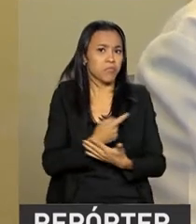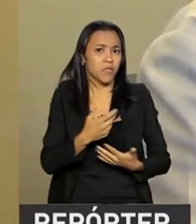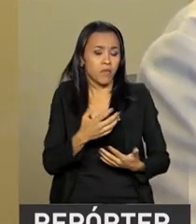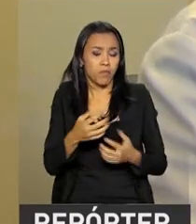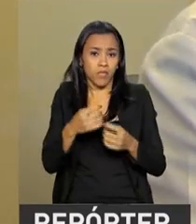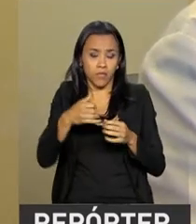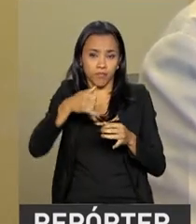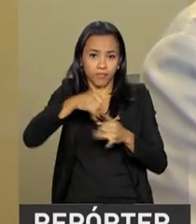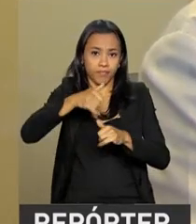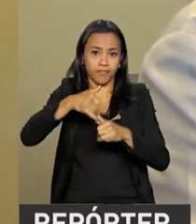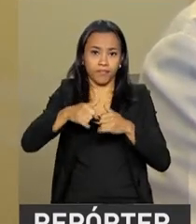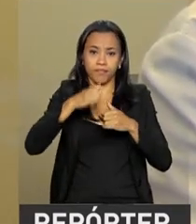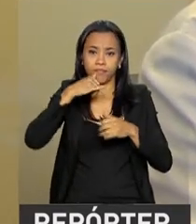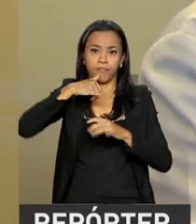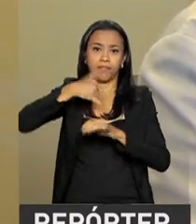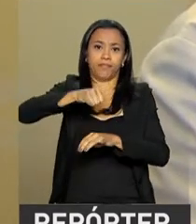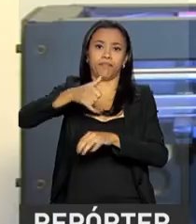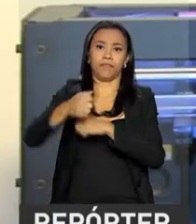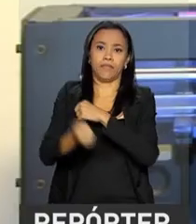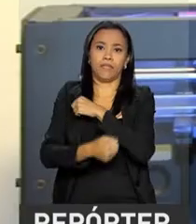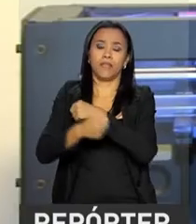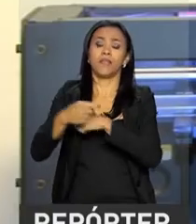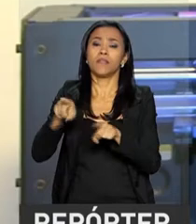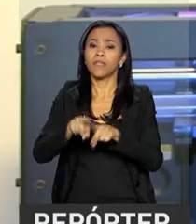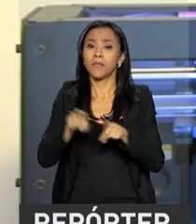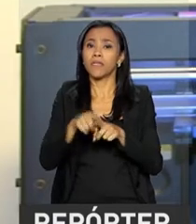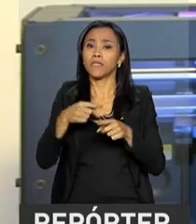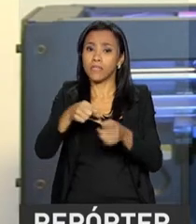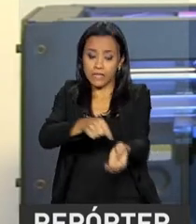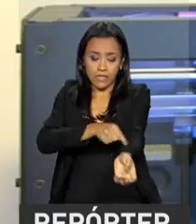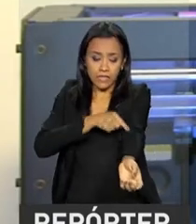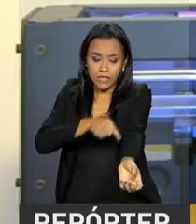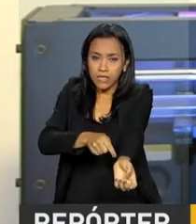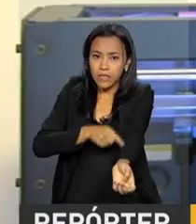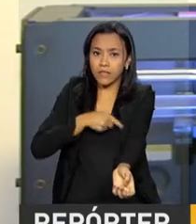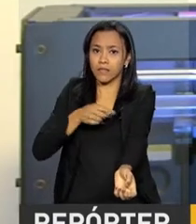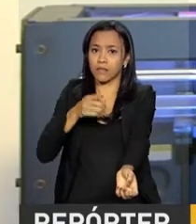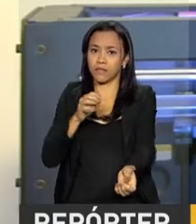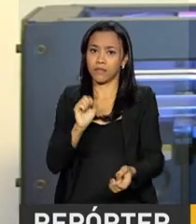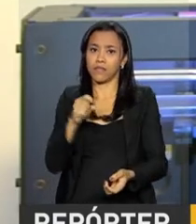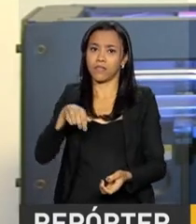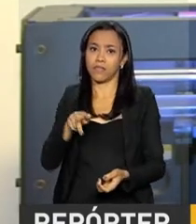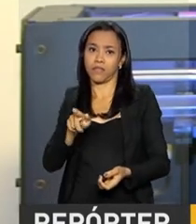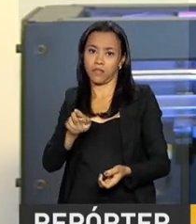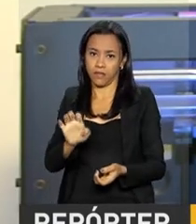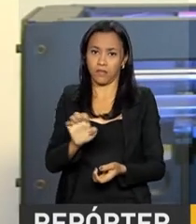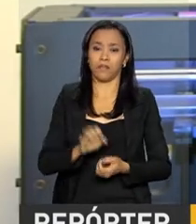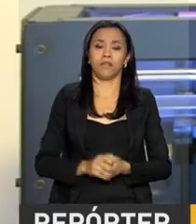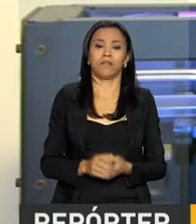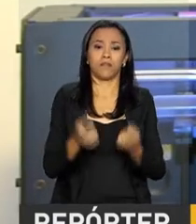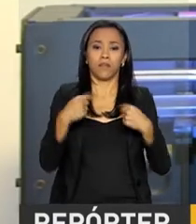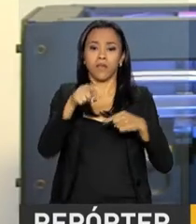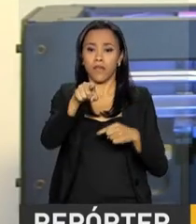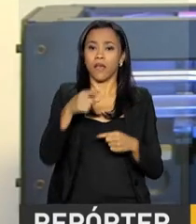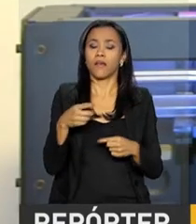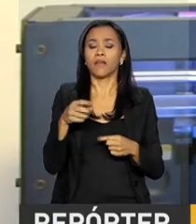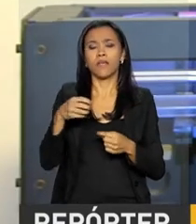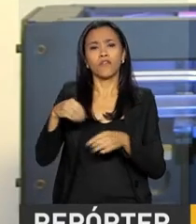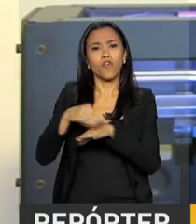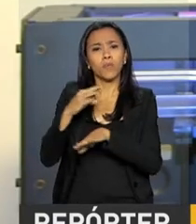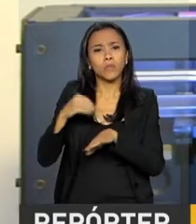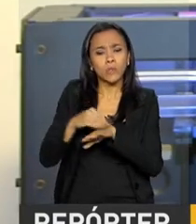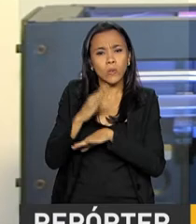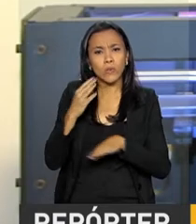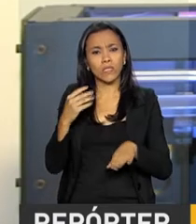nervos e grandes dados sanguíneos ela veio a utilização dessas informações que a gente tem que até hoje